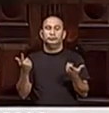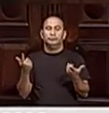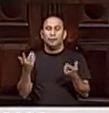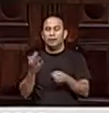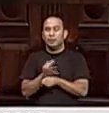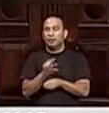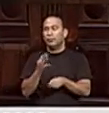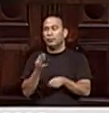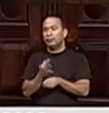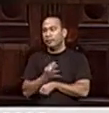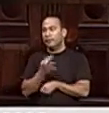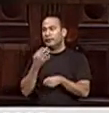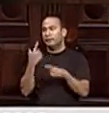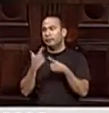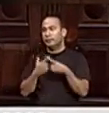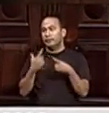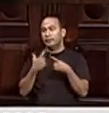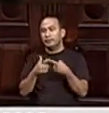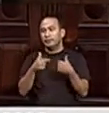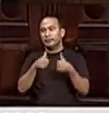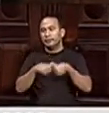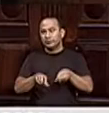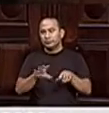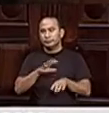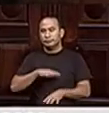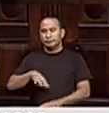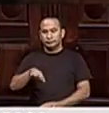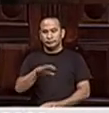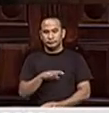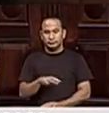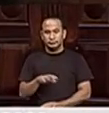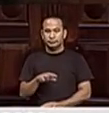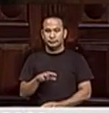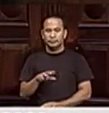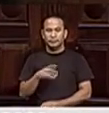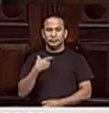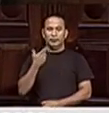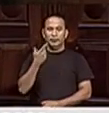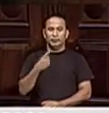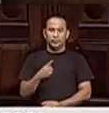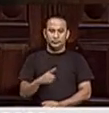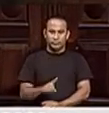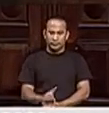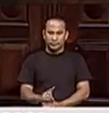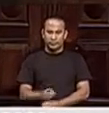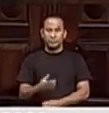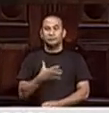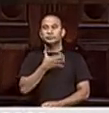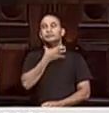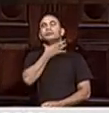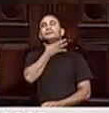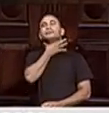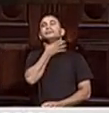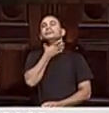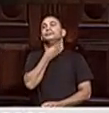Não suporta porque está contribuindo para o aprofundamento de uma crise